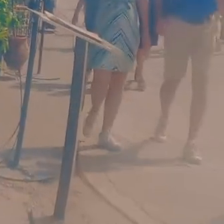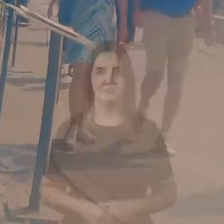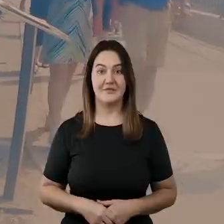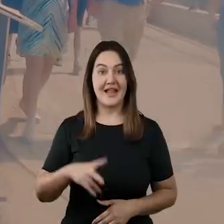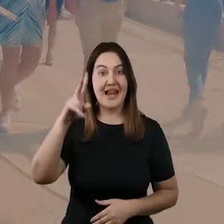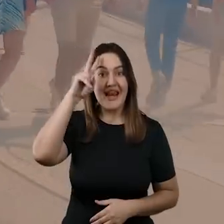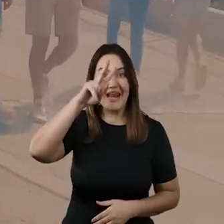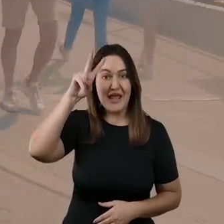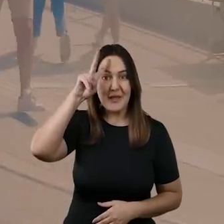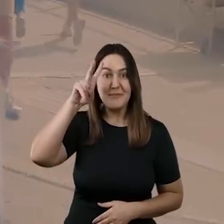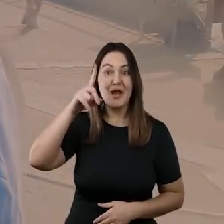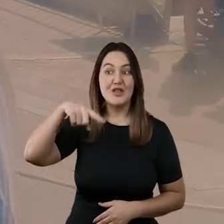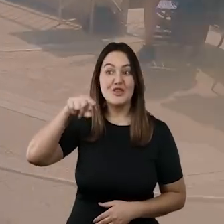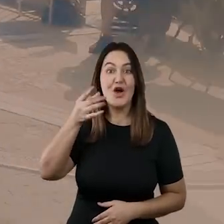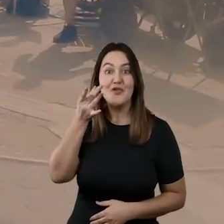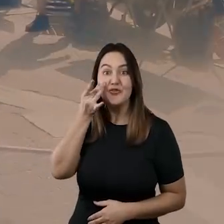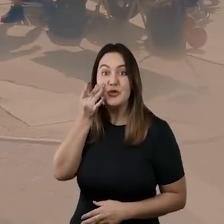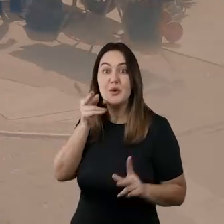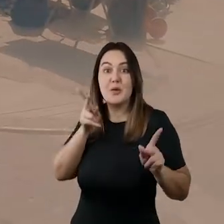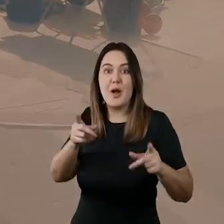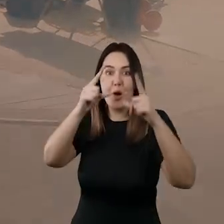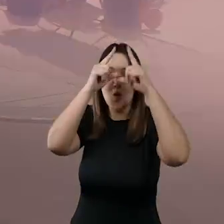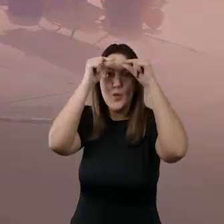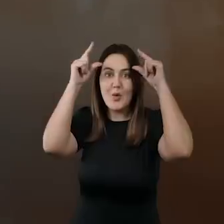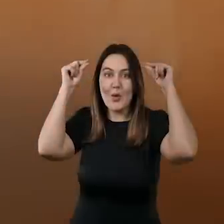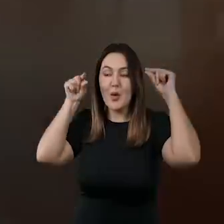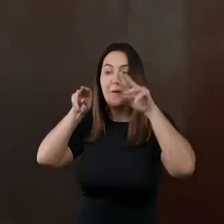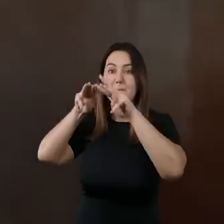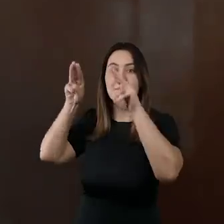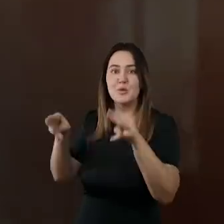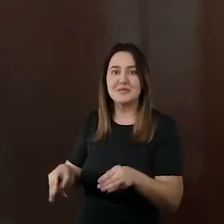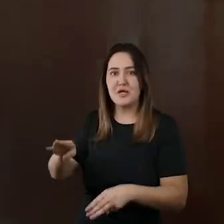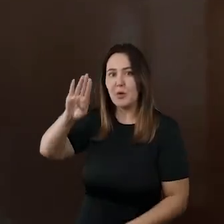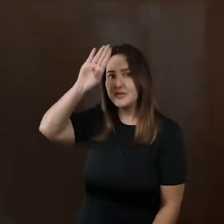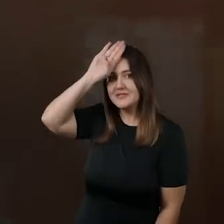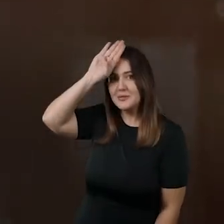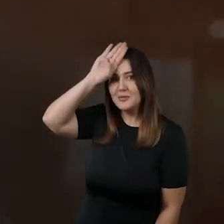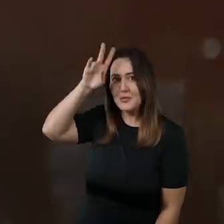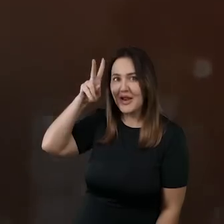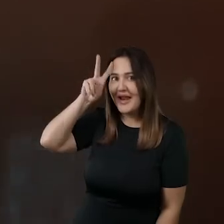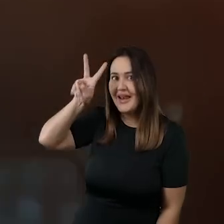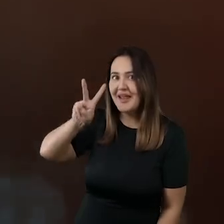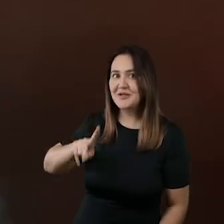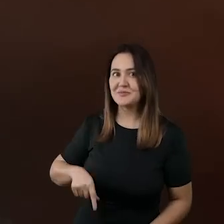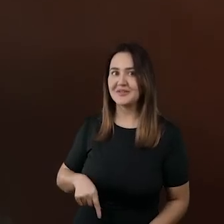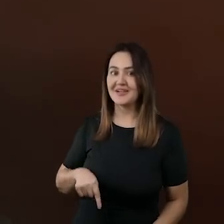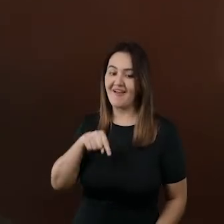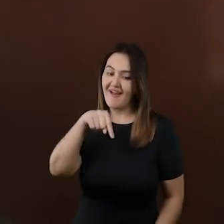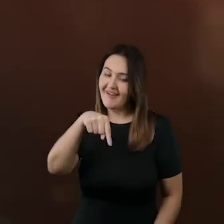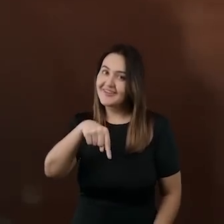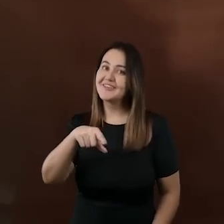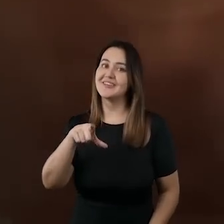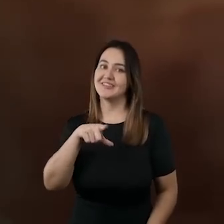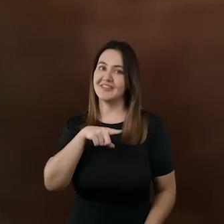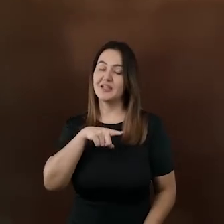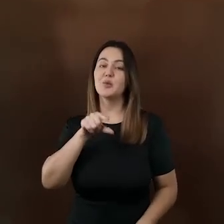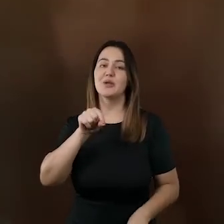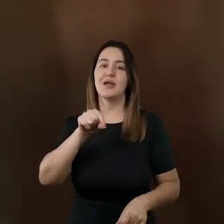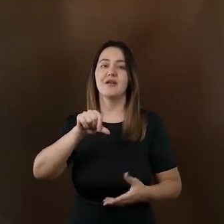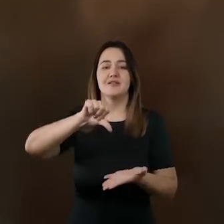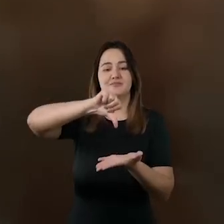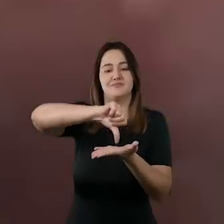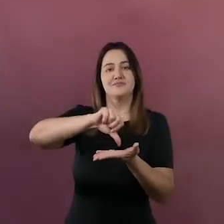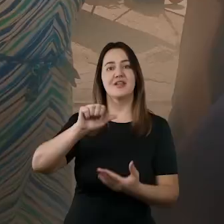Lembra que a gente viu uma coroa dessa lá no museu em Istambul? Aqui, ó. Chegamos em